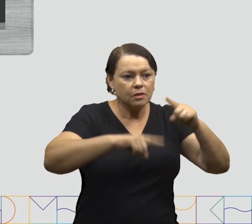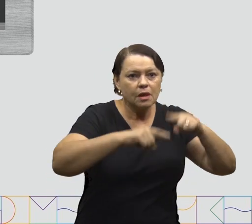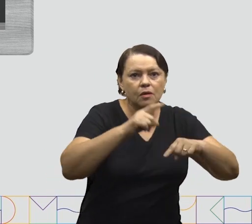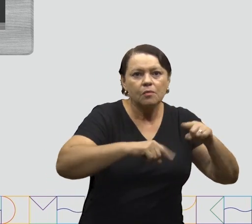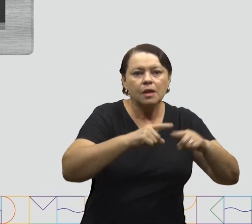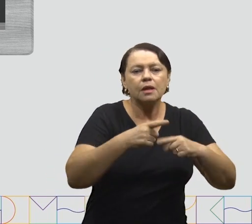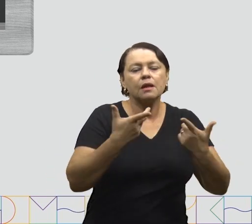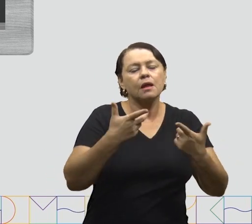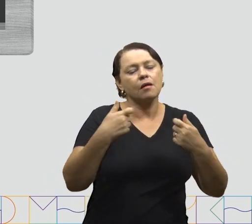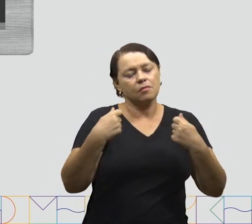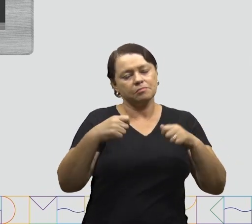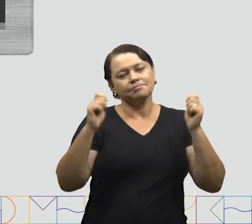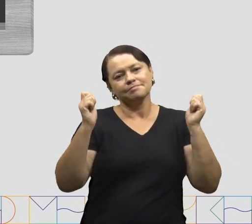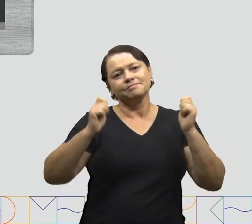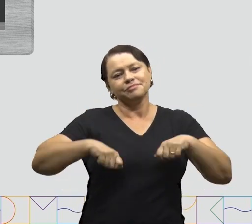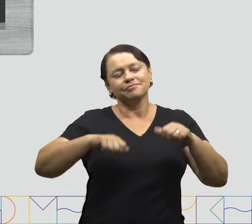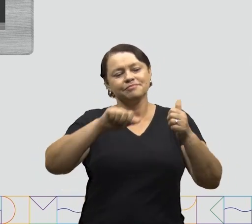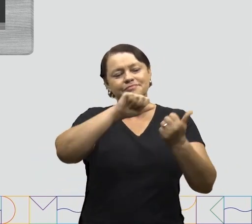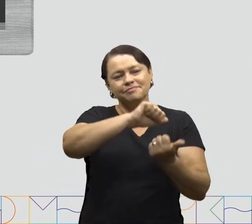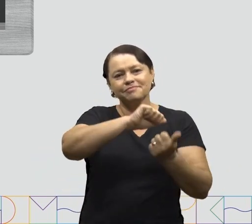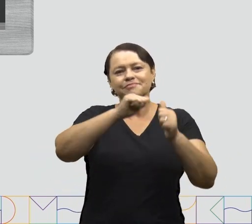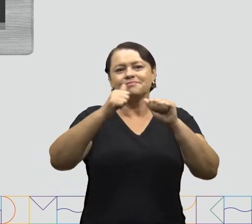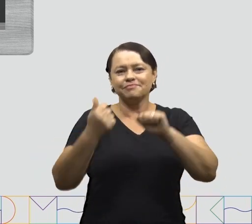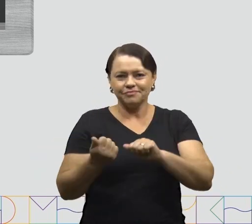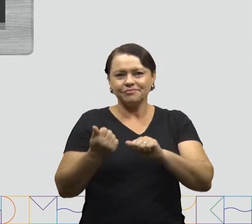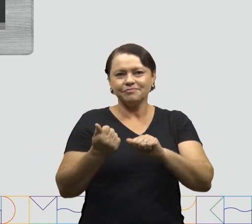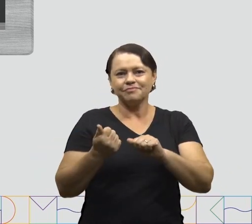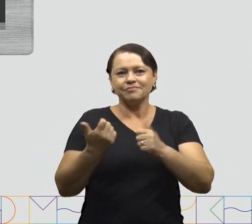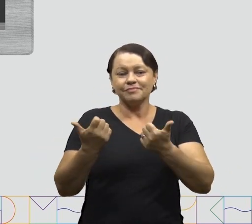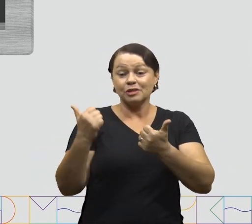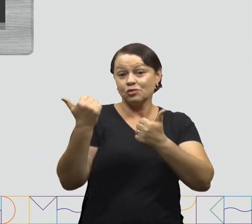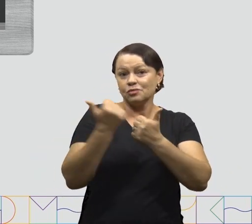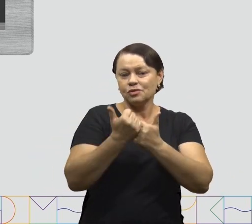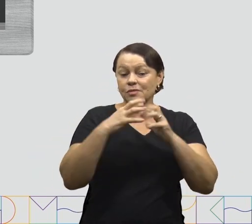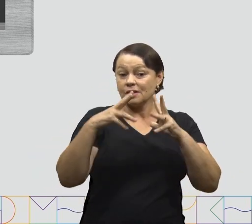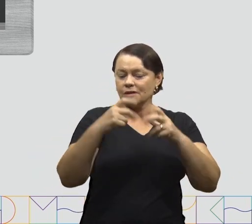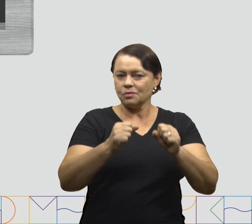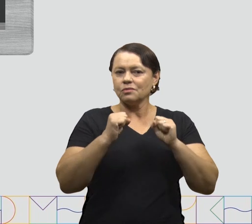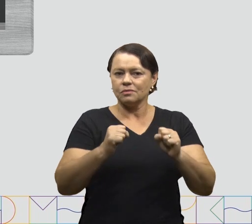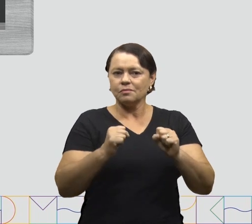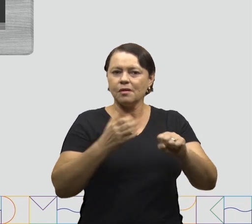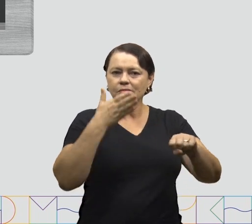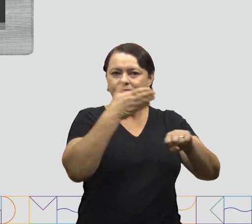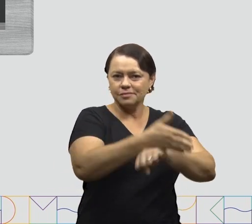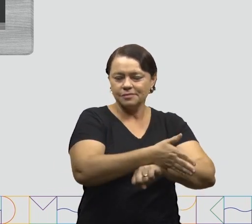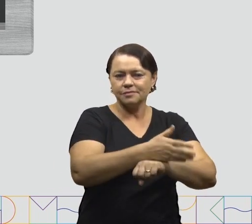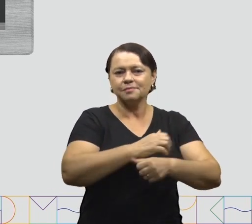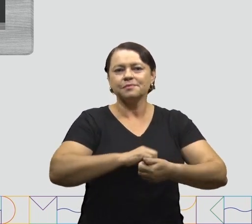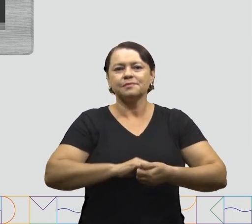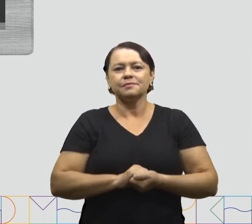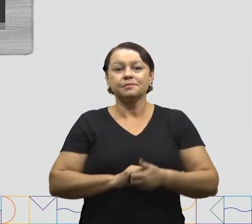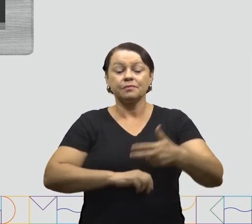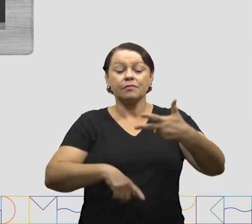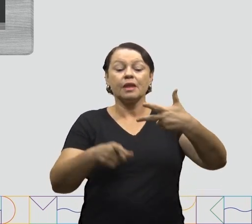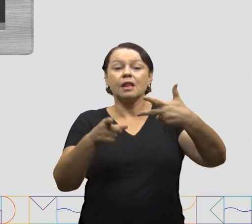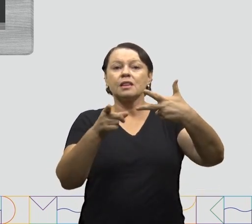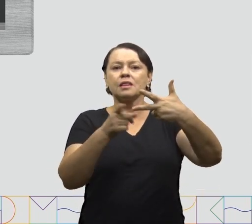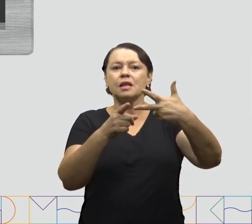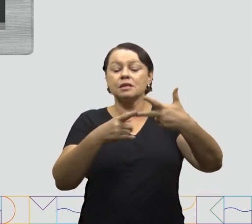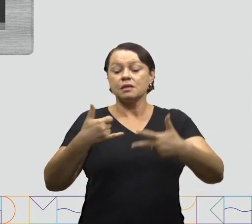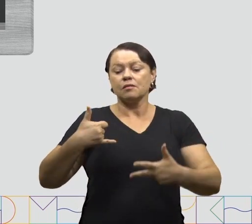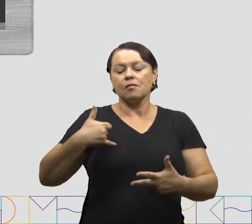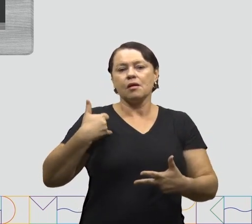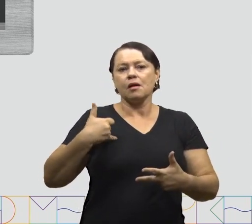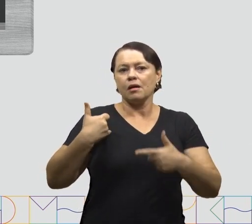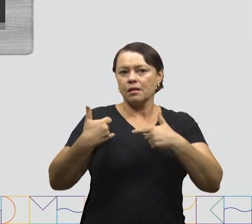os materiais necessários, seja possível fazer adaptações para que todos possam jogar. Terceiro, a